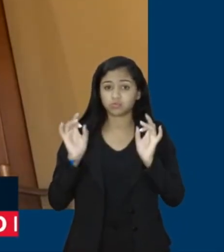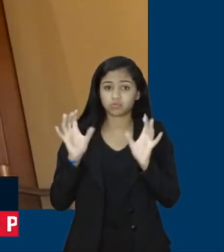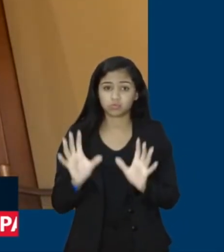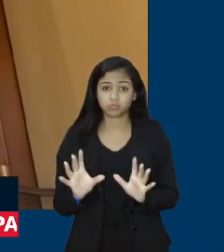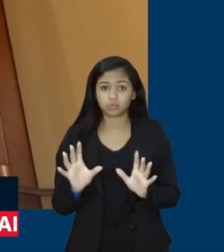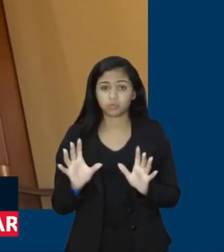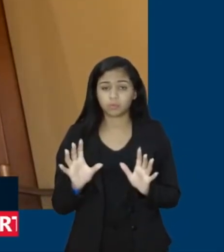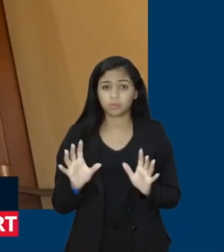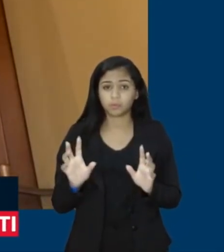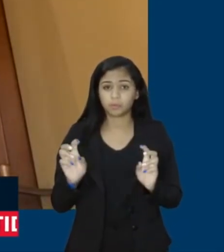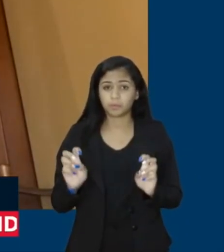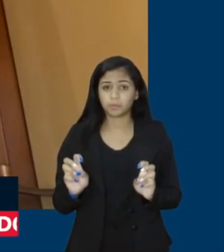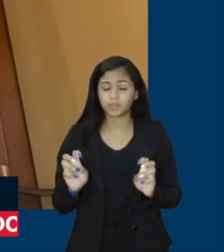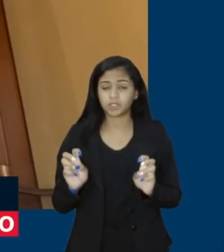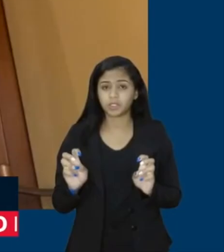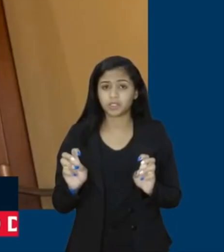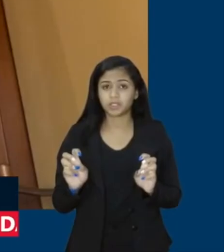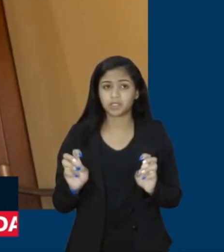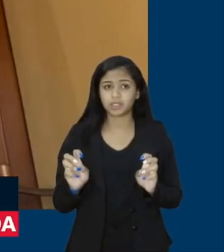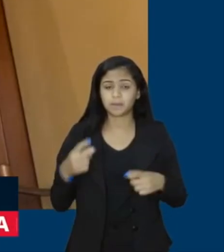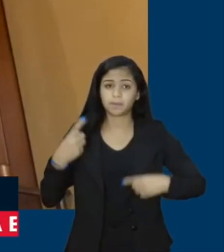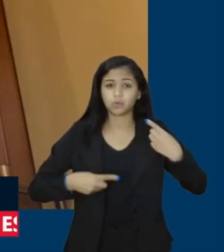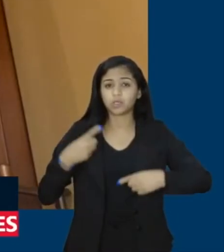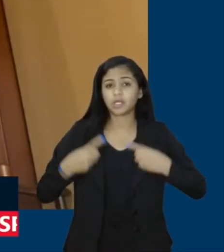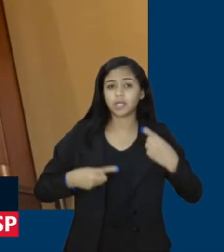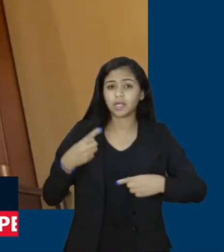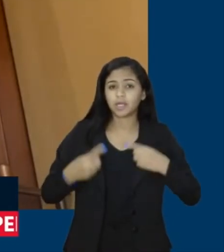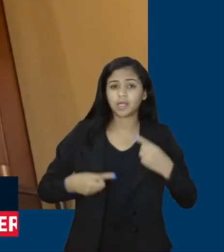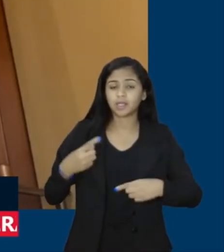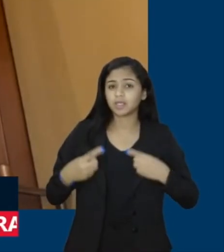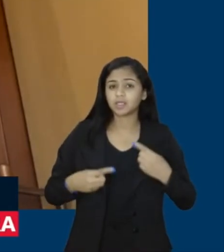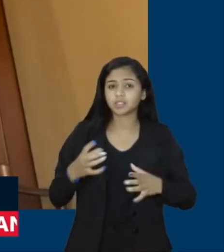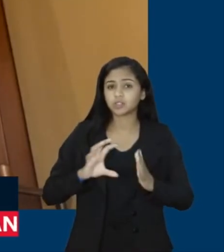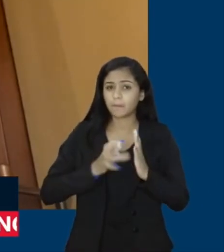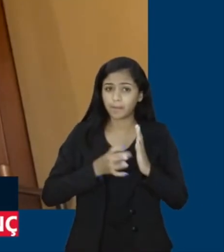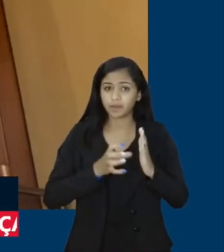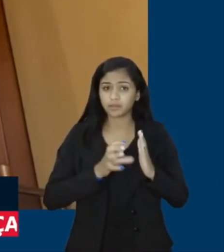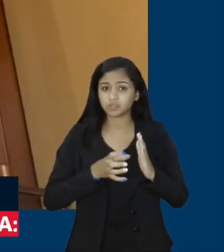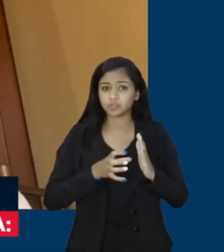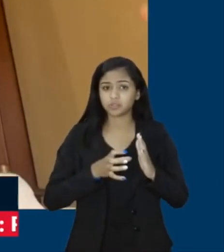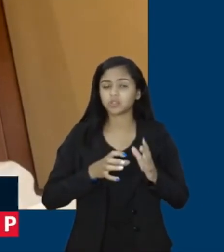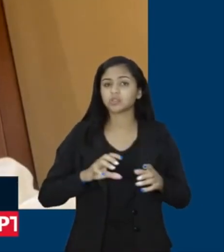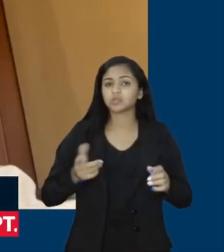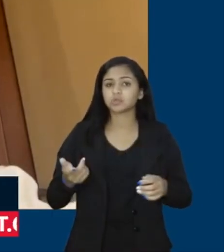questões políticas, partidárias, ideológicas, diferenças que a gente tem. Vamos ter